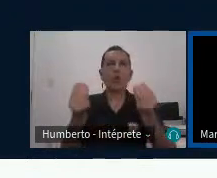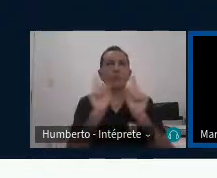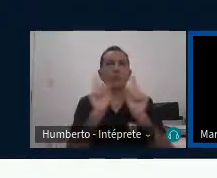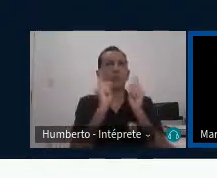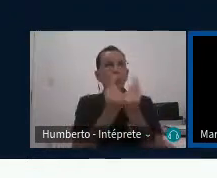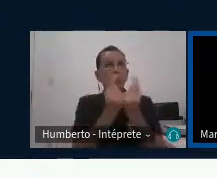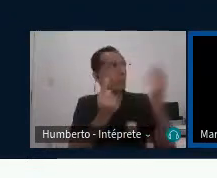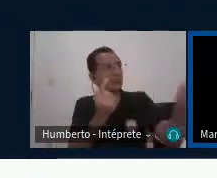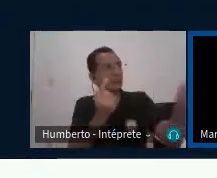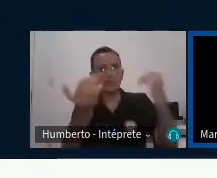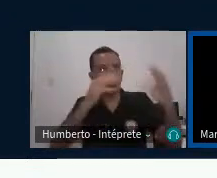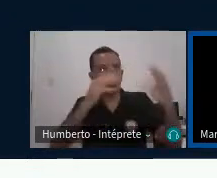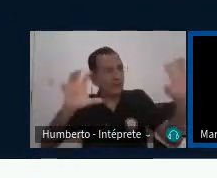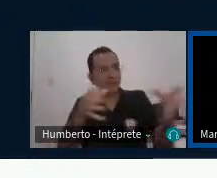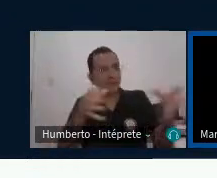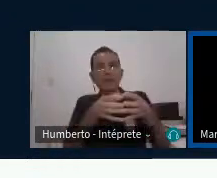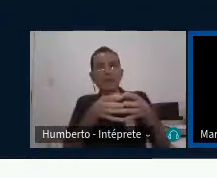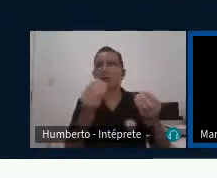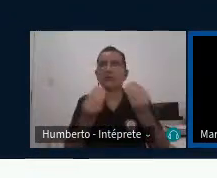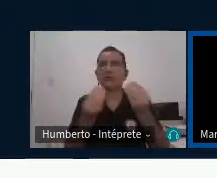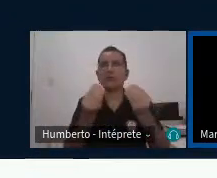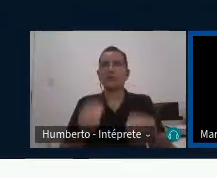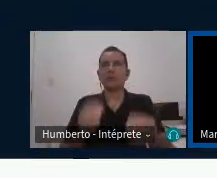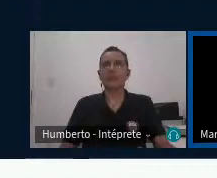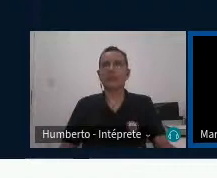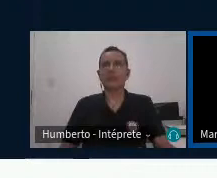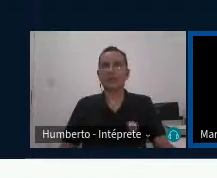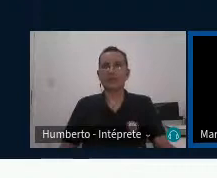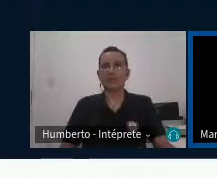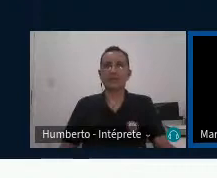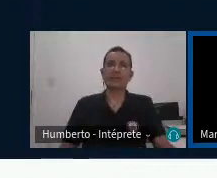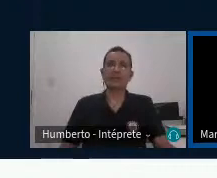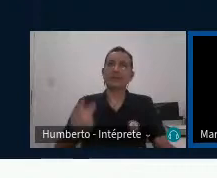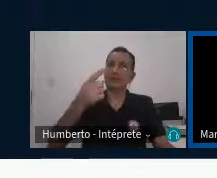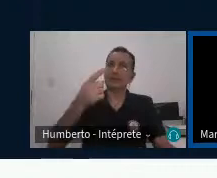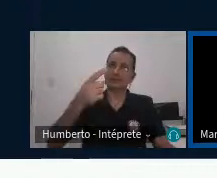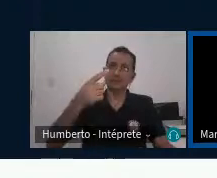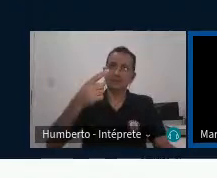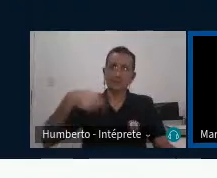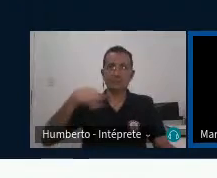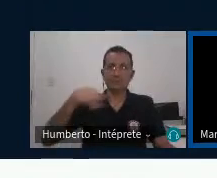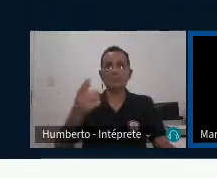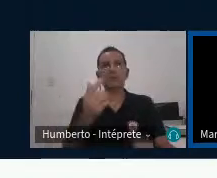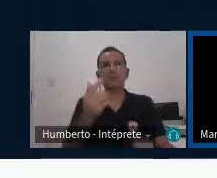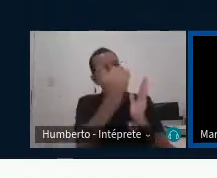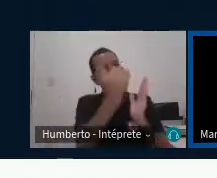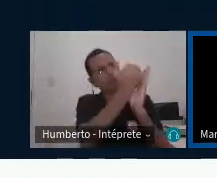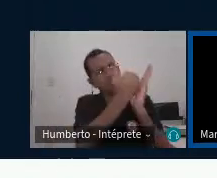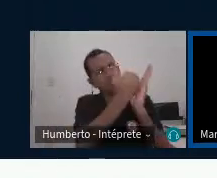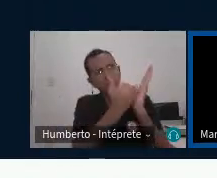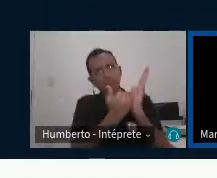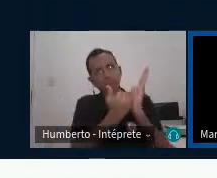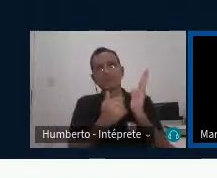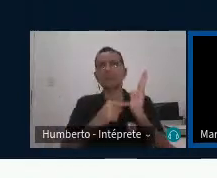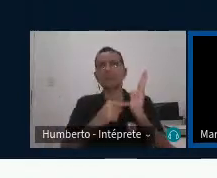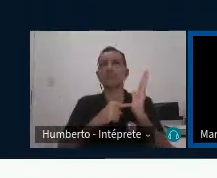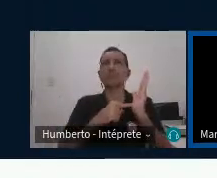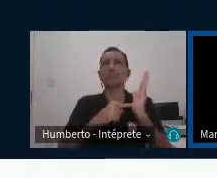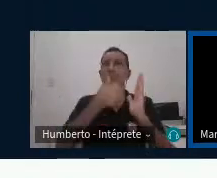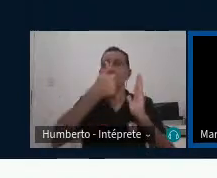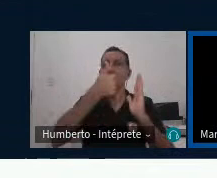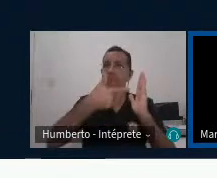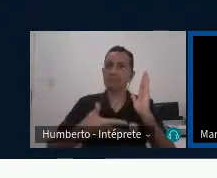preciso fazer, o Alô Robótica simplificou para vocês, para não ter que ler o manual todo se não quiserem. Então é só ir no